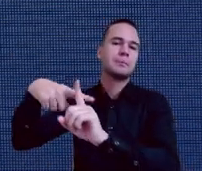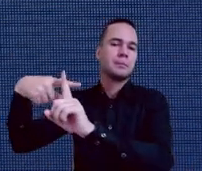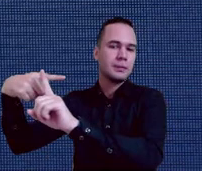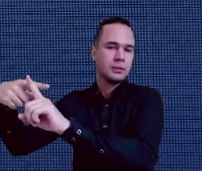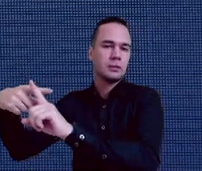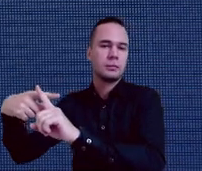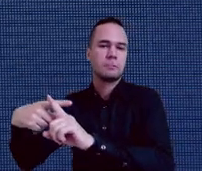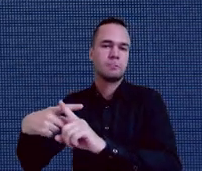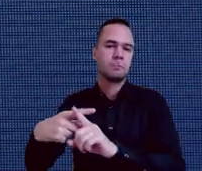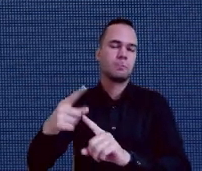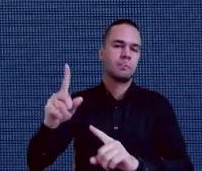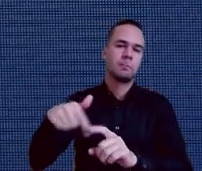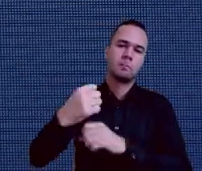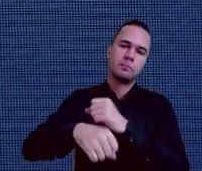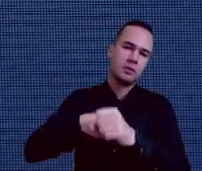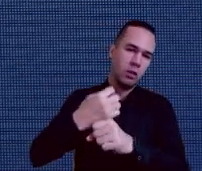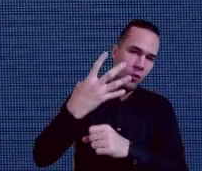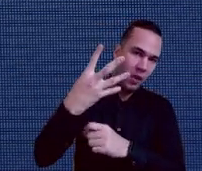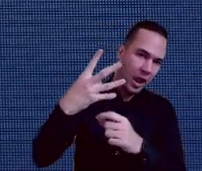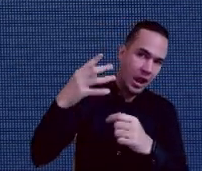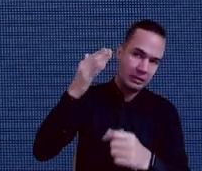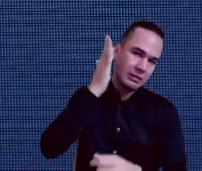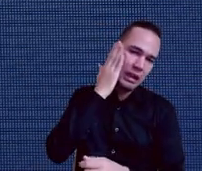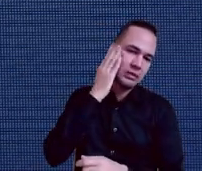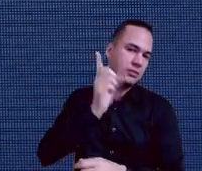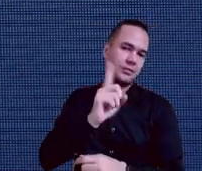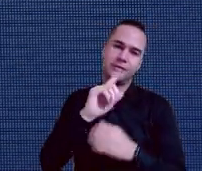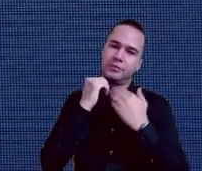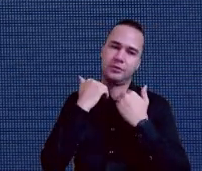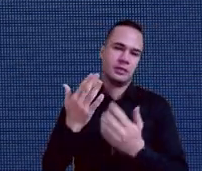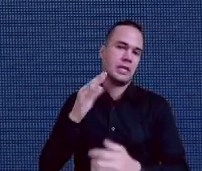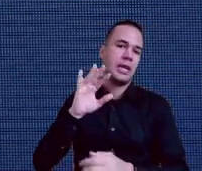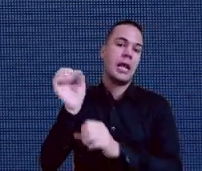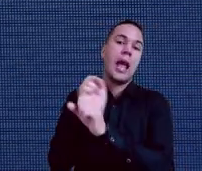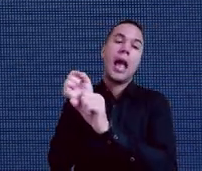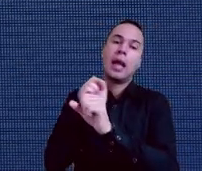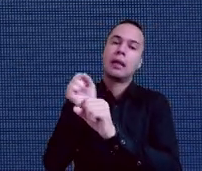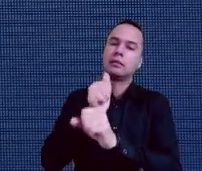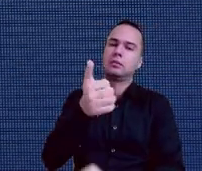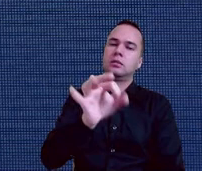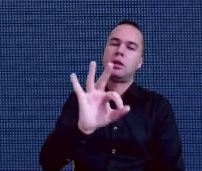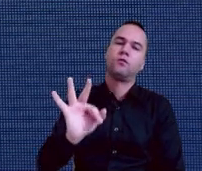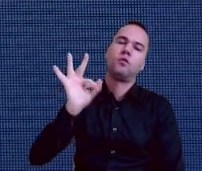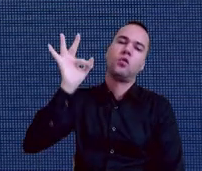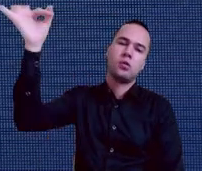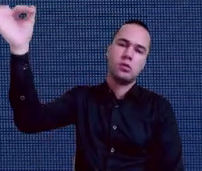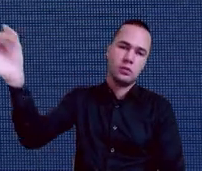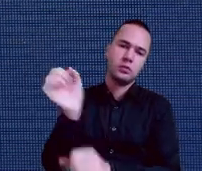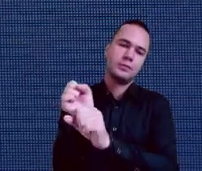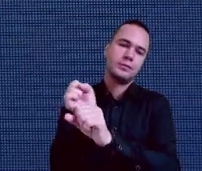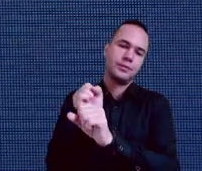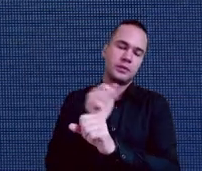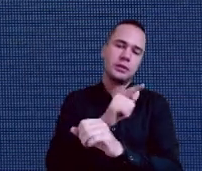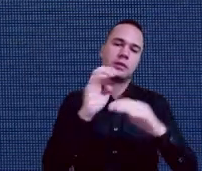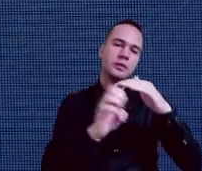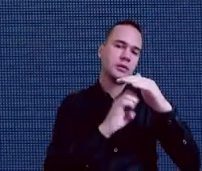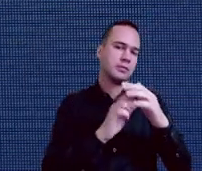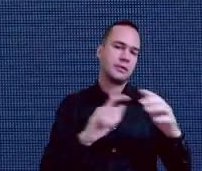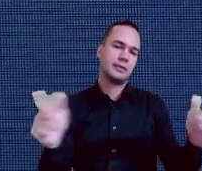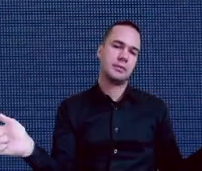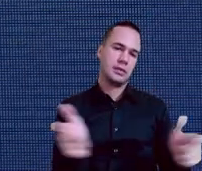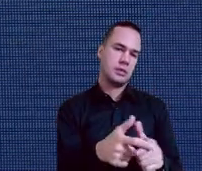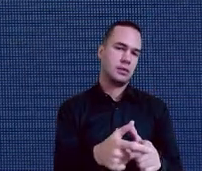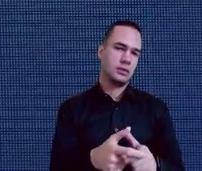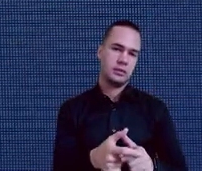quatro anos não dá é um veículo que você está investindo de 10 anos numa empresa muito muito pequenininha que ainda